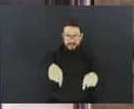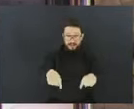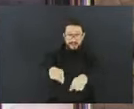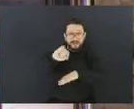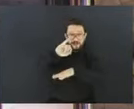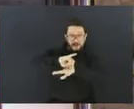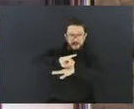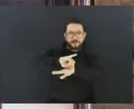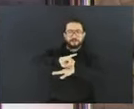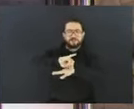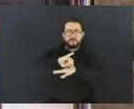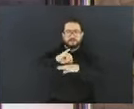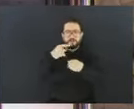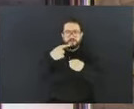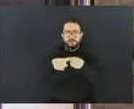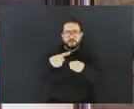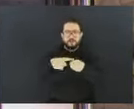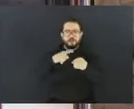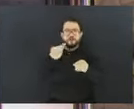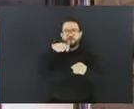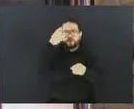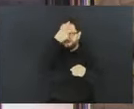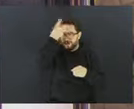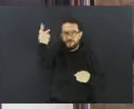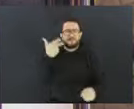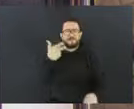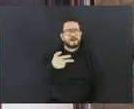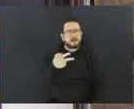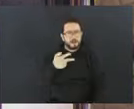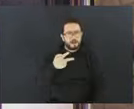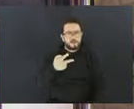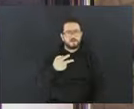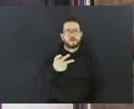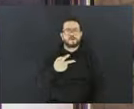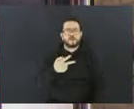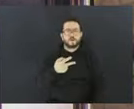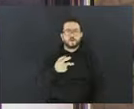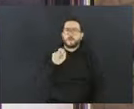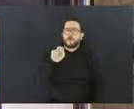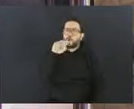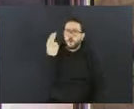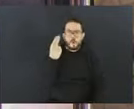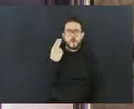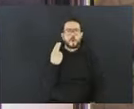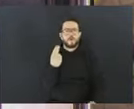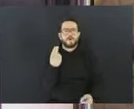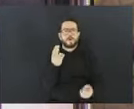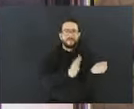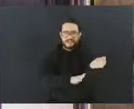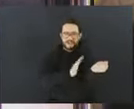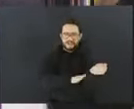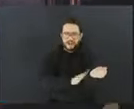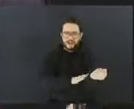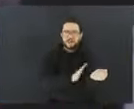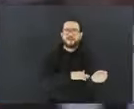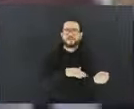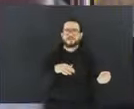da vadiagem, a questão do grande número de viciados, enfim, esse